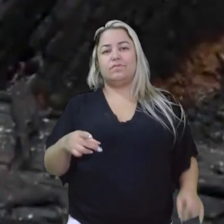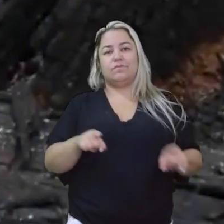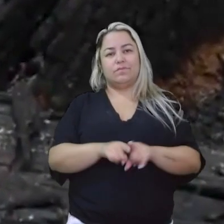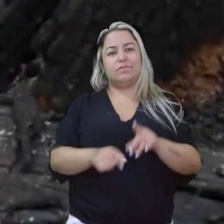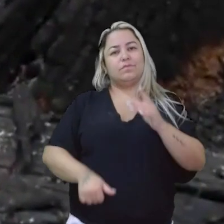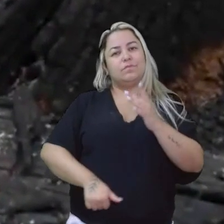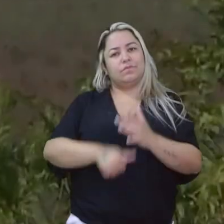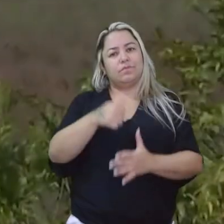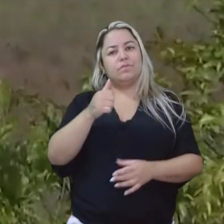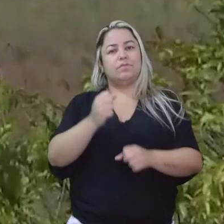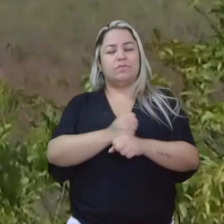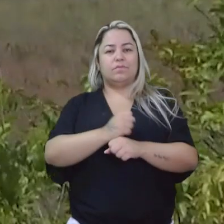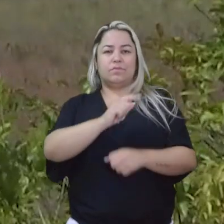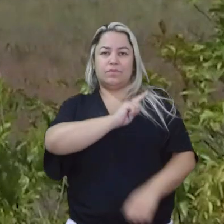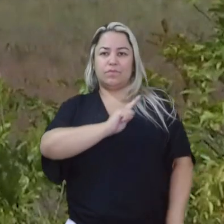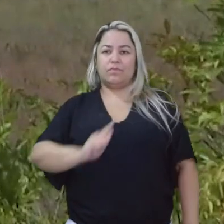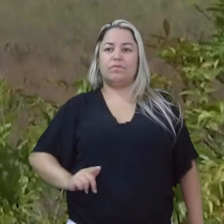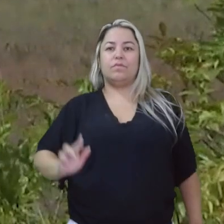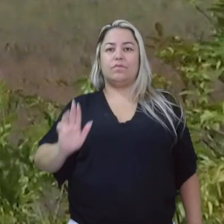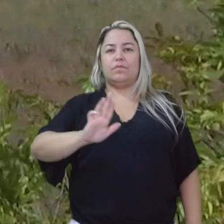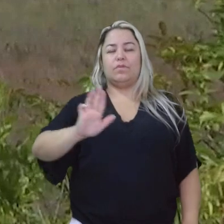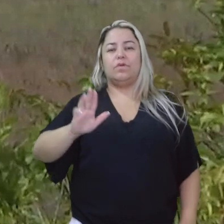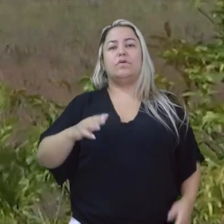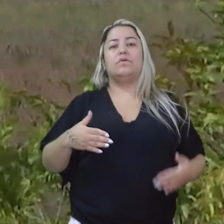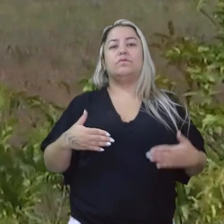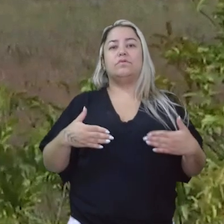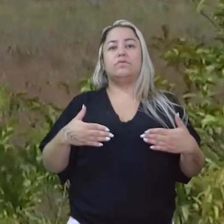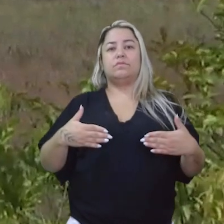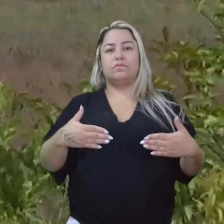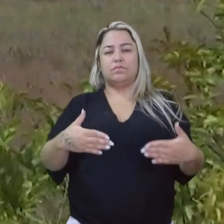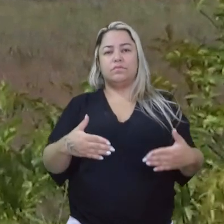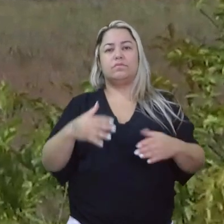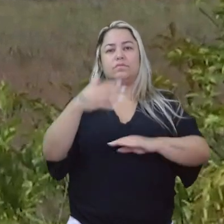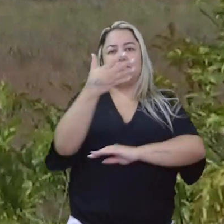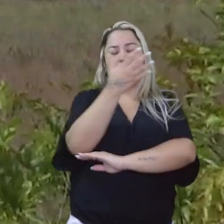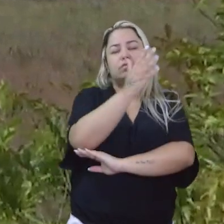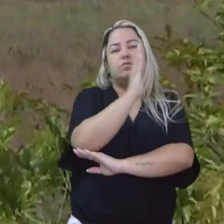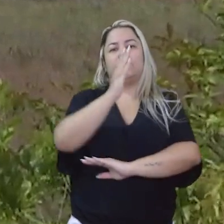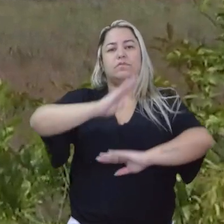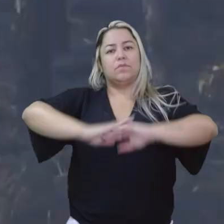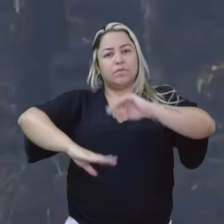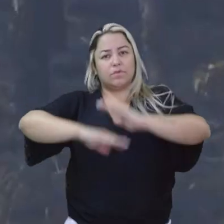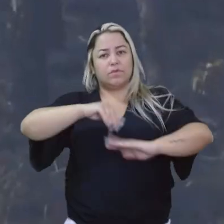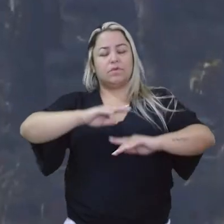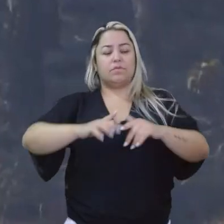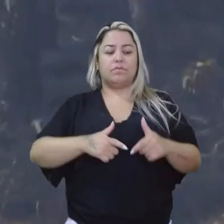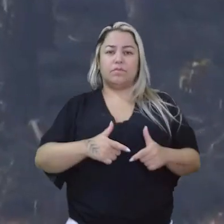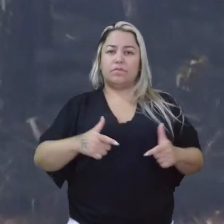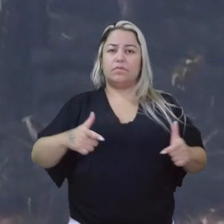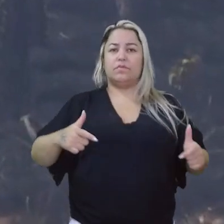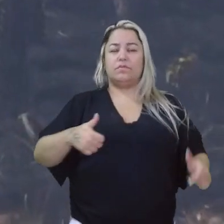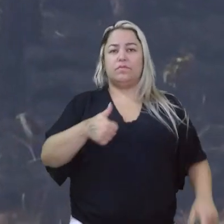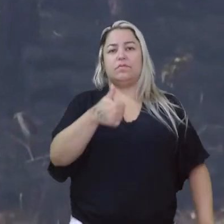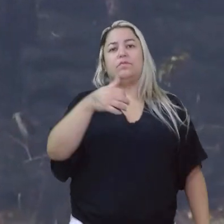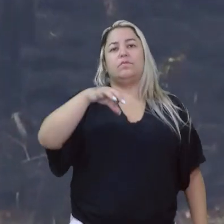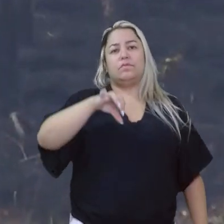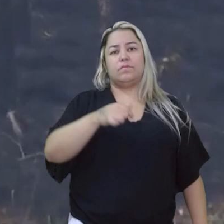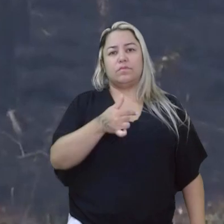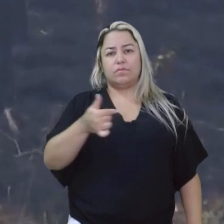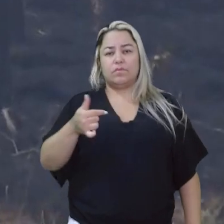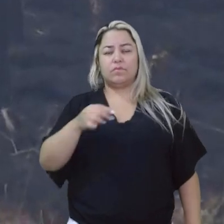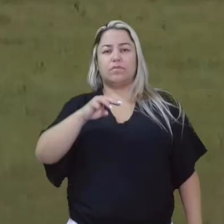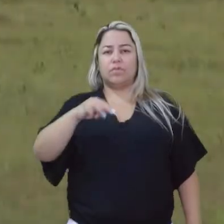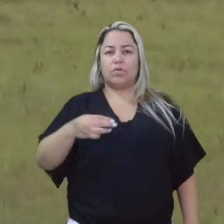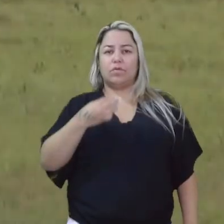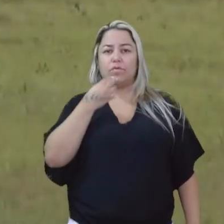2023, primeiro ano do governo Lula, o orçamento do Ministério do Meio Ambiente para essas ações foi ampliado de R$